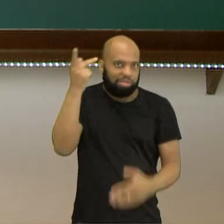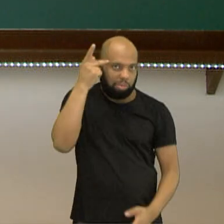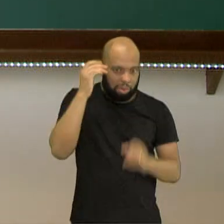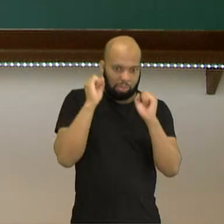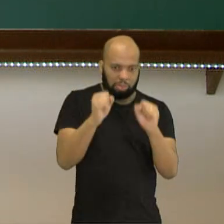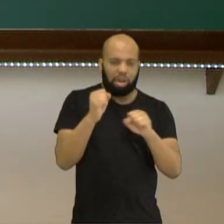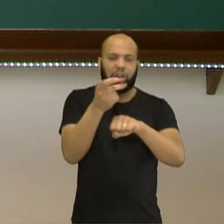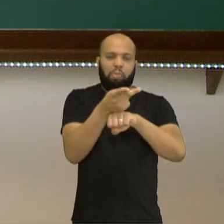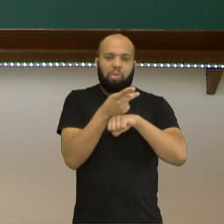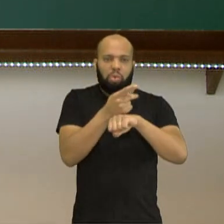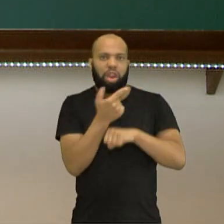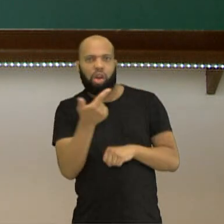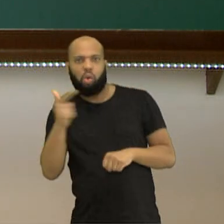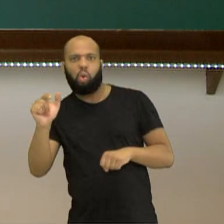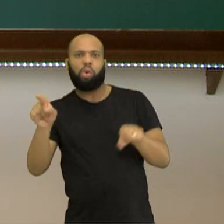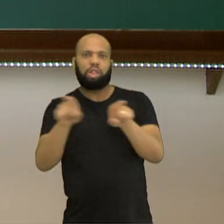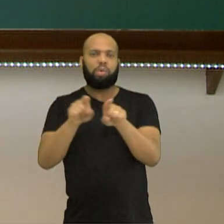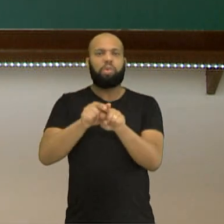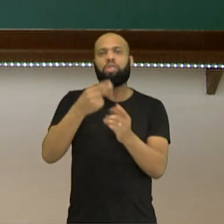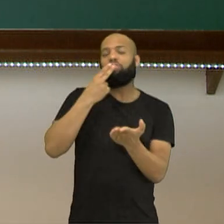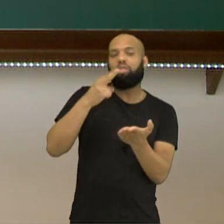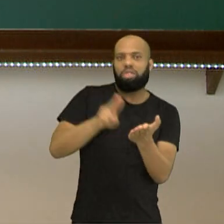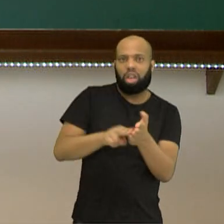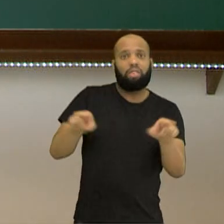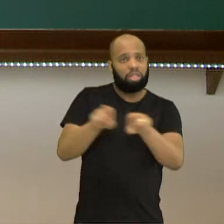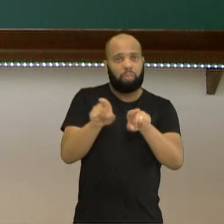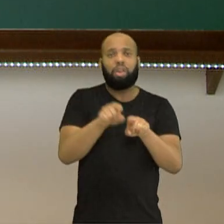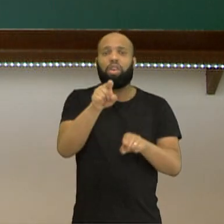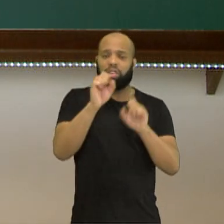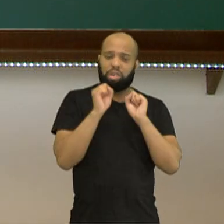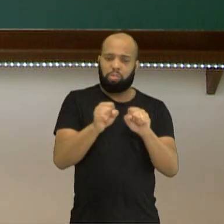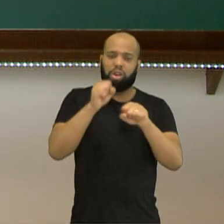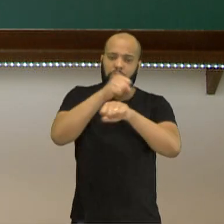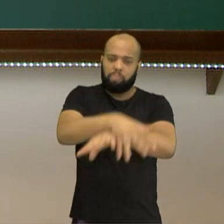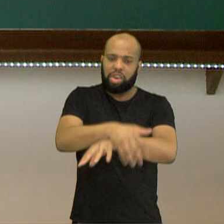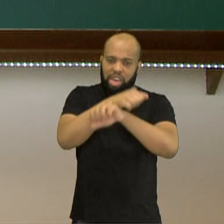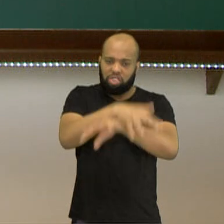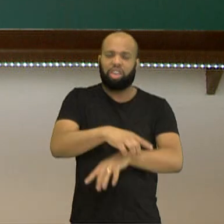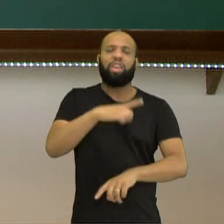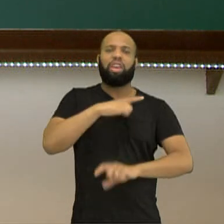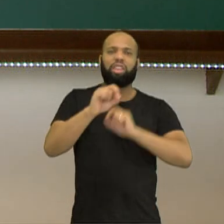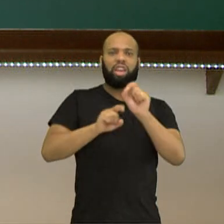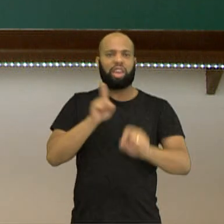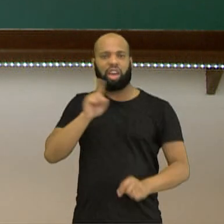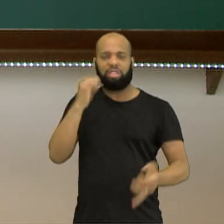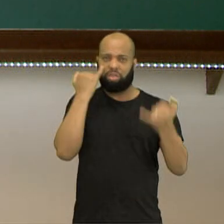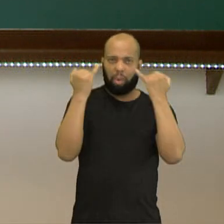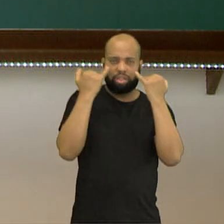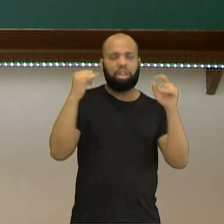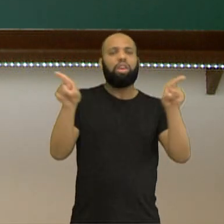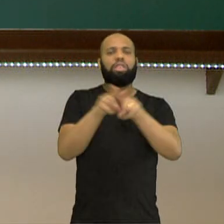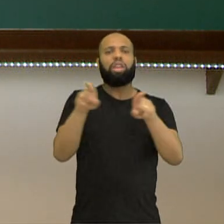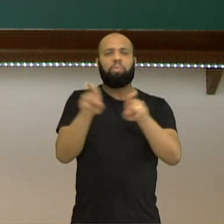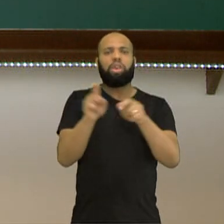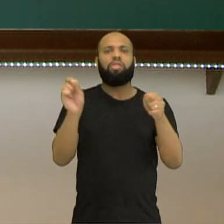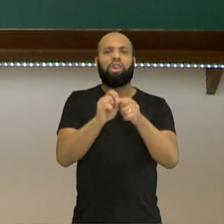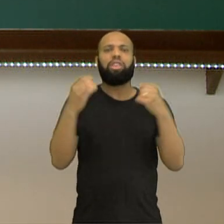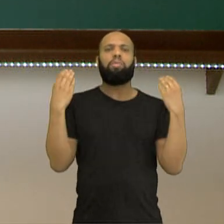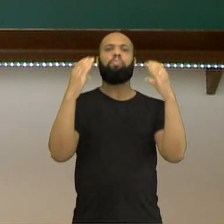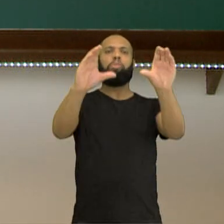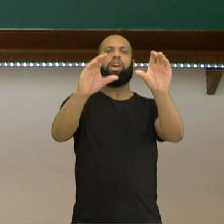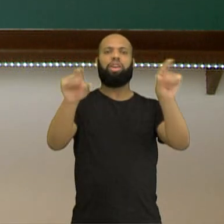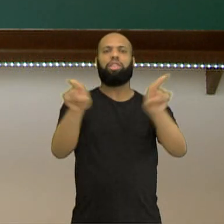outros jornais, em outros veículos que saiu essa matéria e também fazer essa